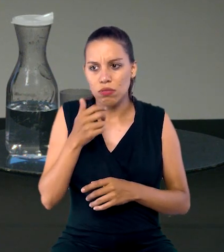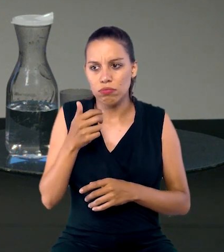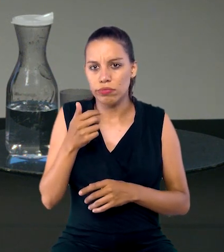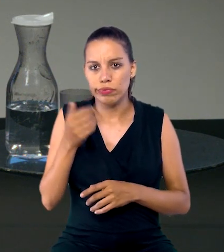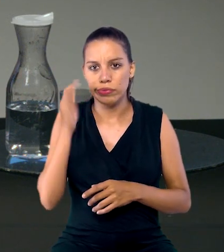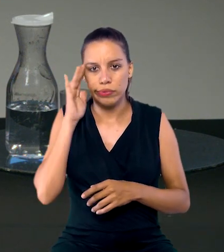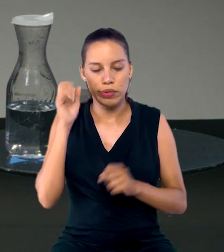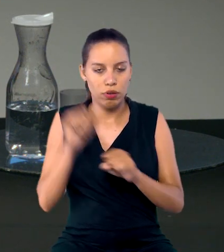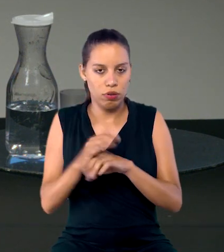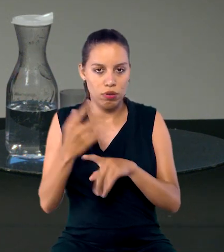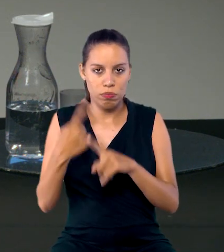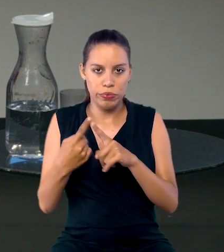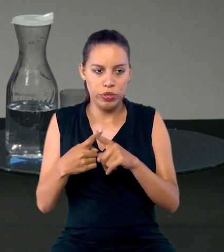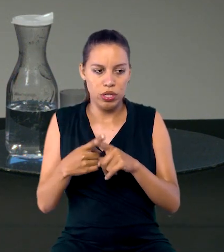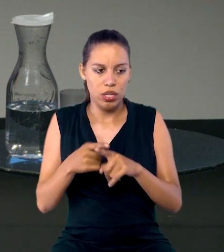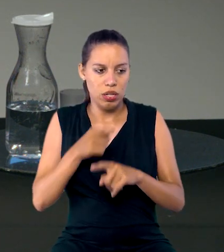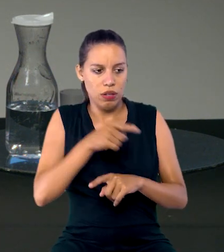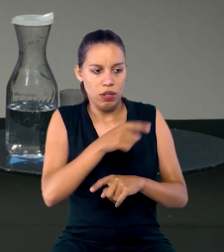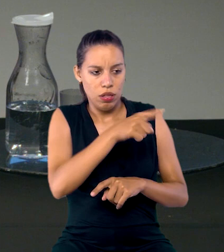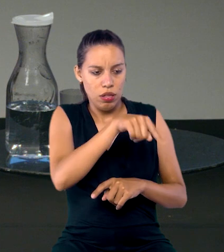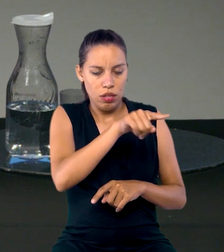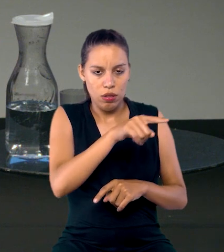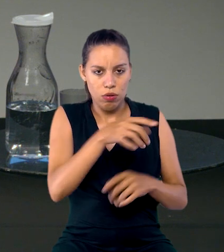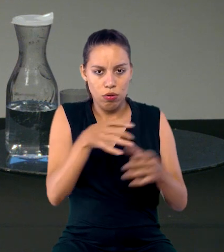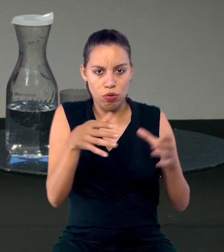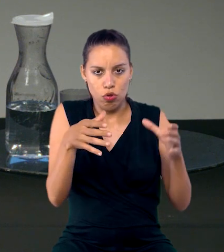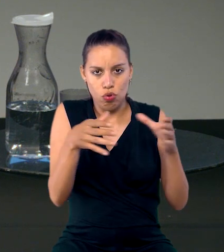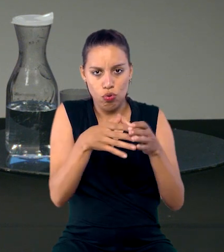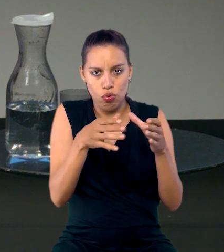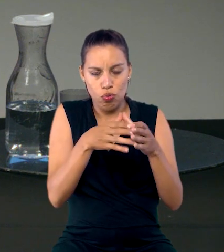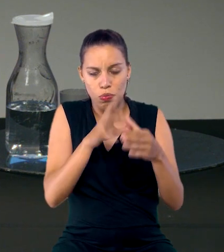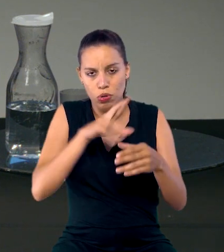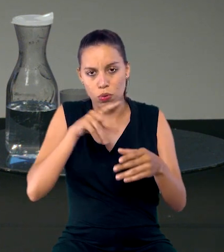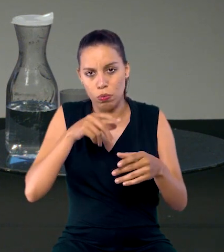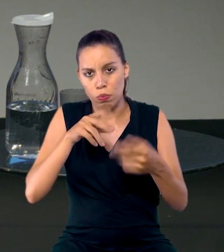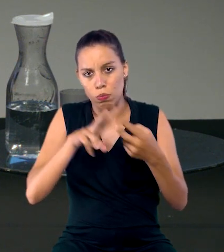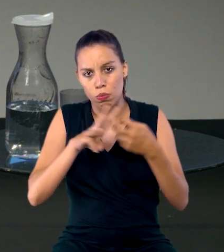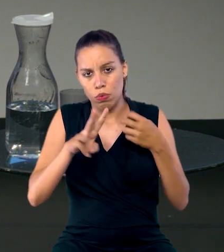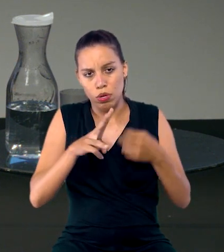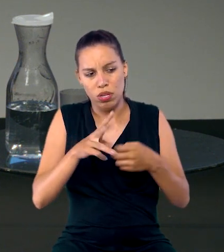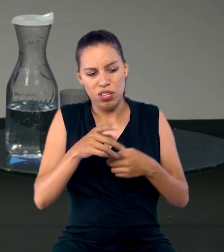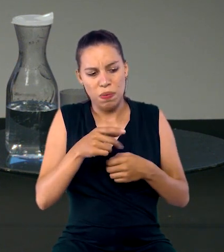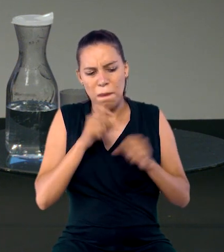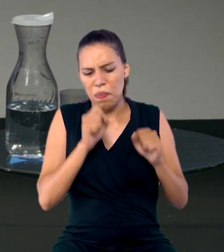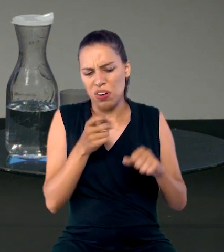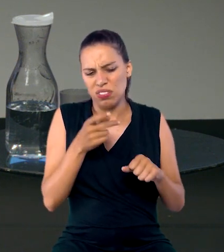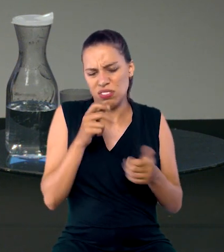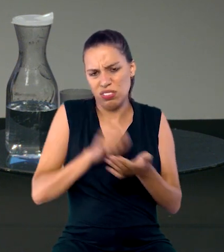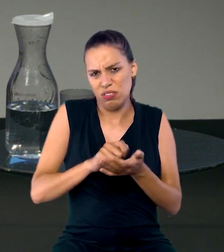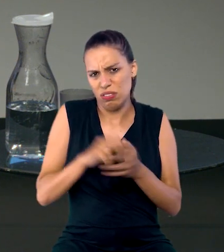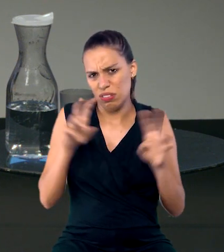antropologia dos não indígenas que eram feitos sobre ela. Então,